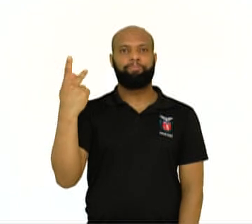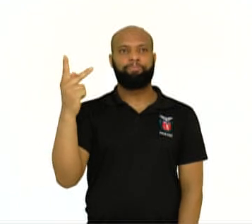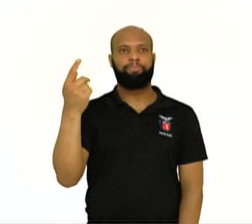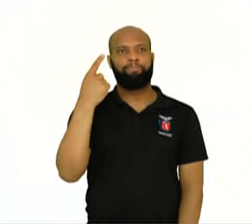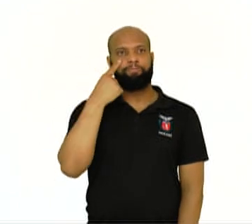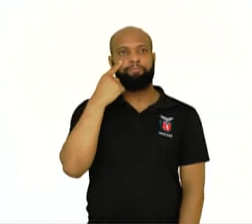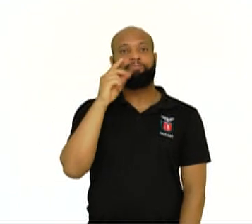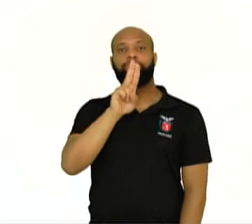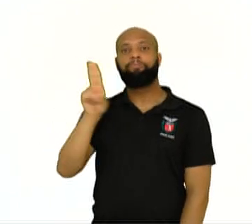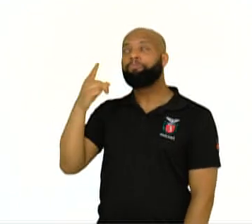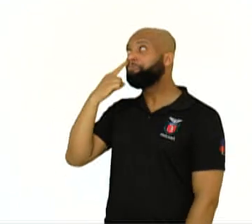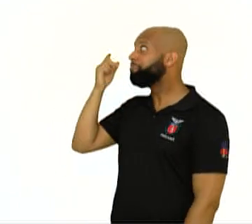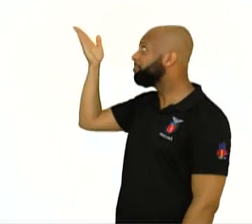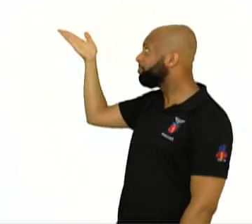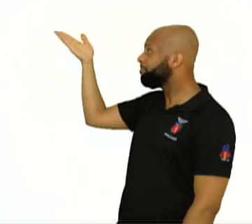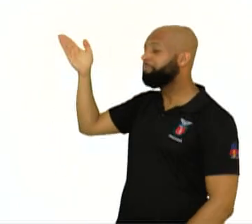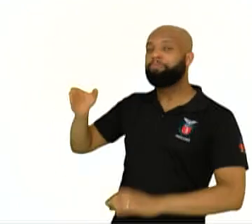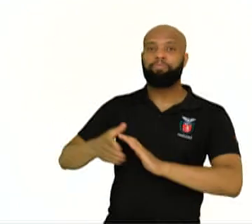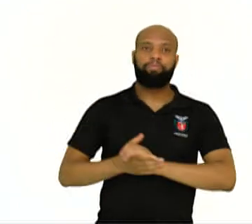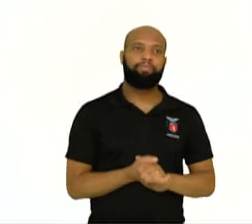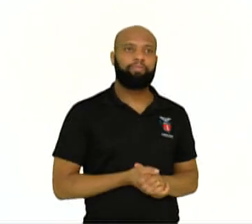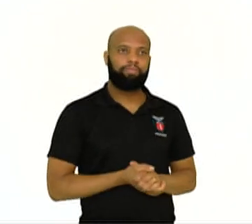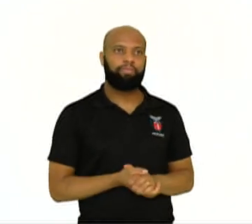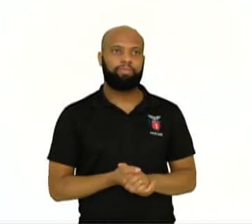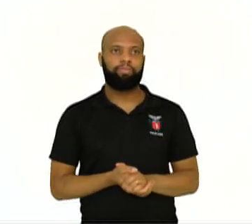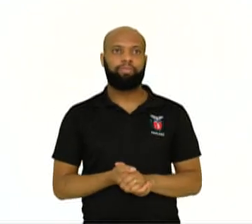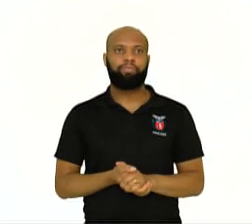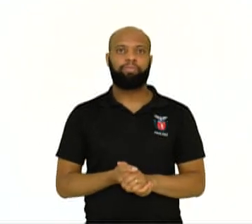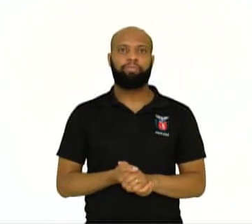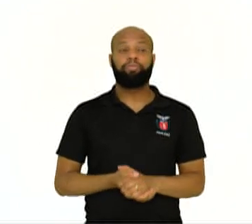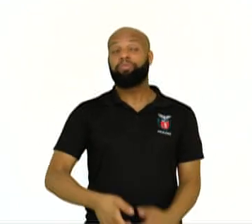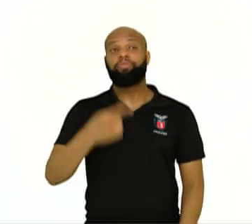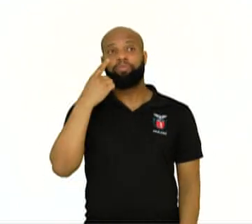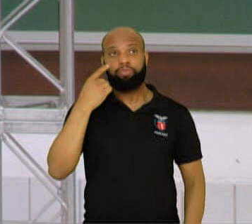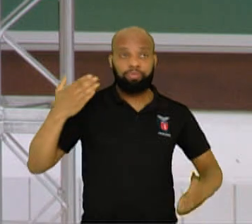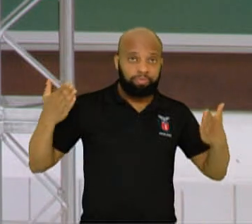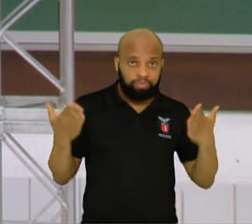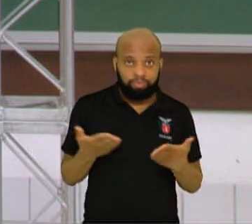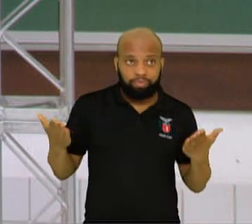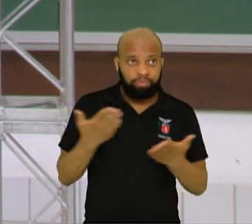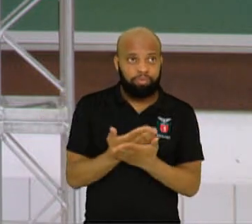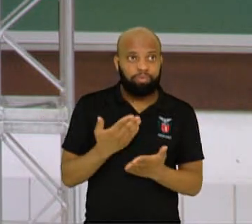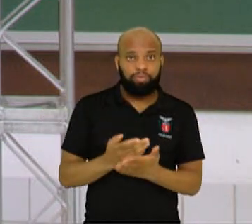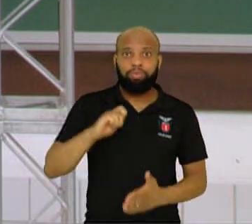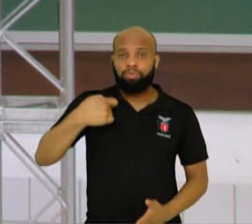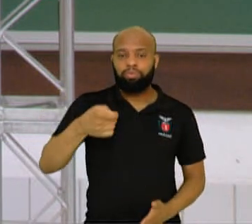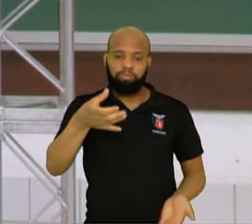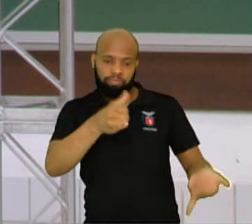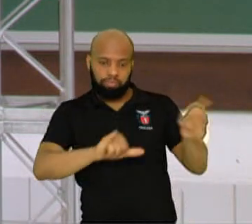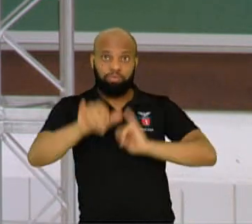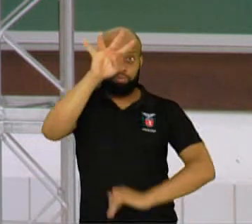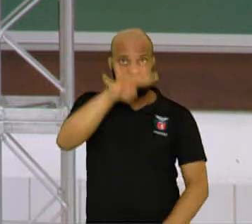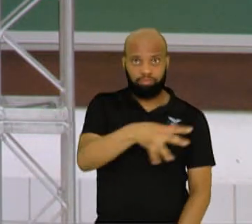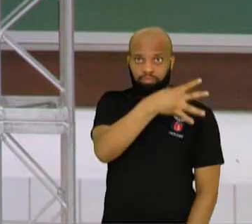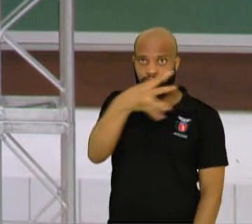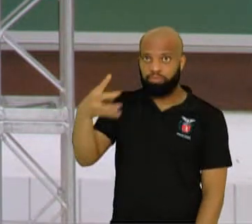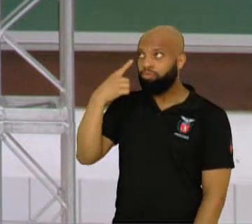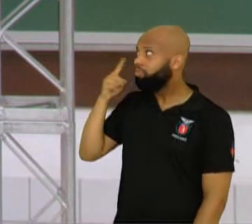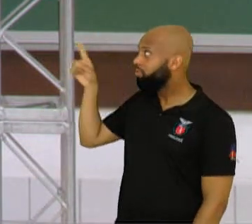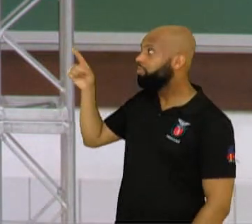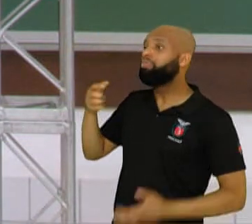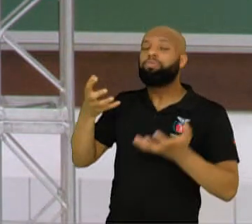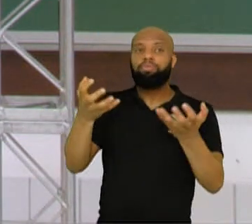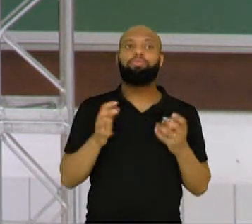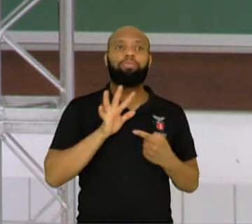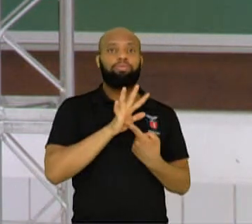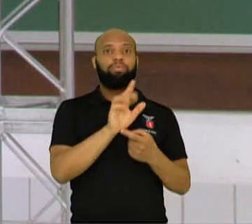como hidrogênio. Então, olha que interessante. Hoje a nossa aula é sobre elementos químicos. E eu quero mostrar